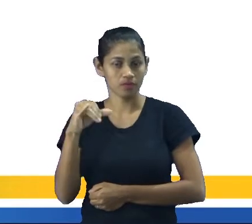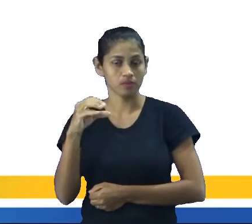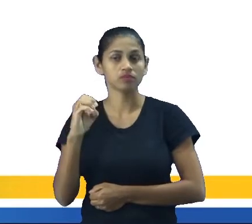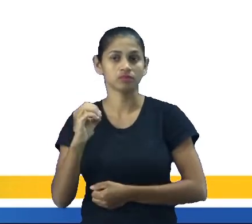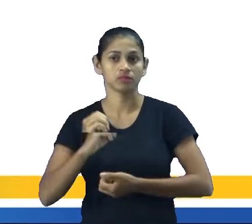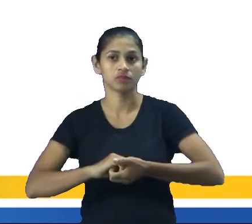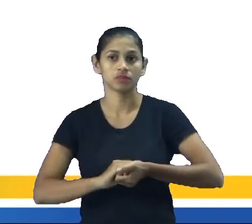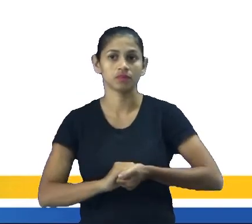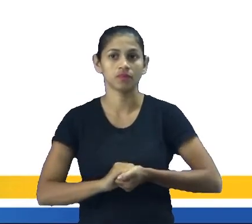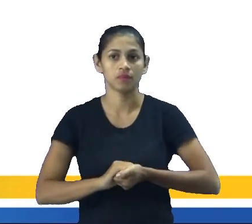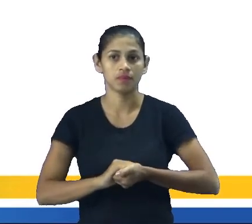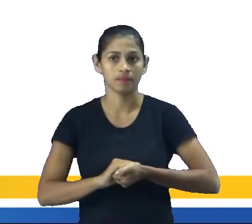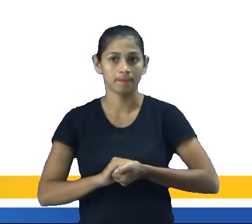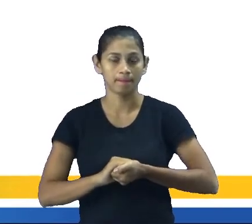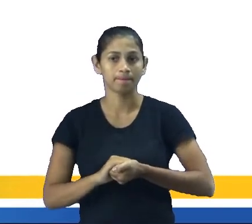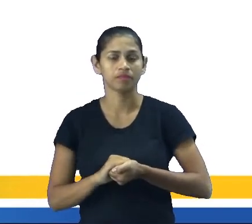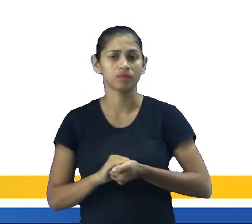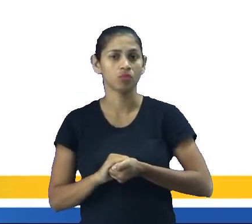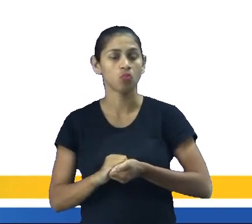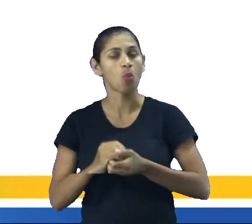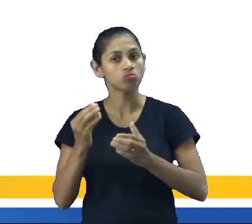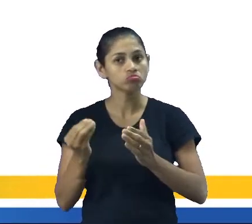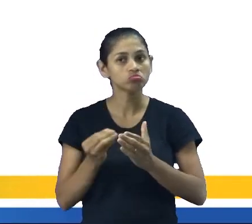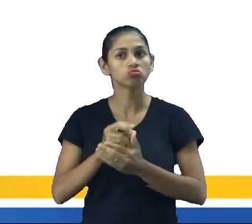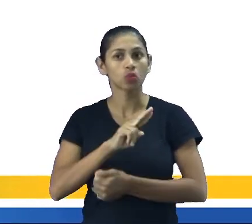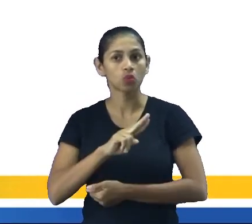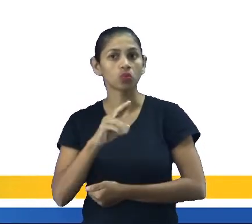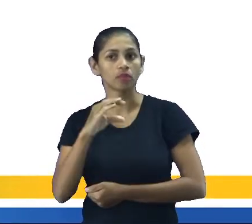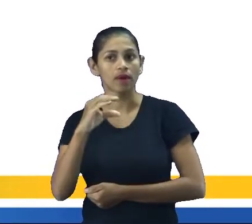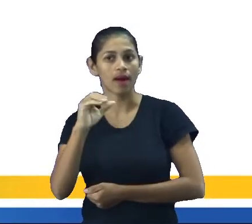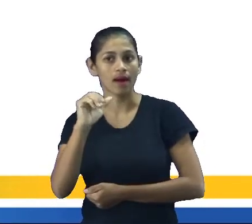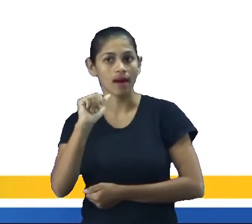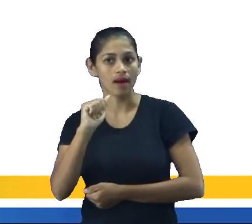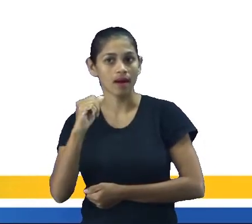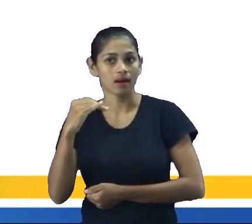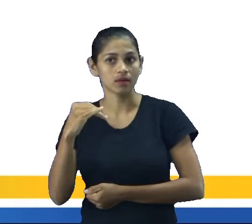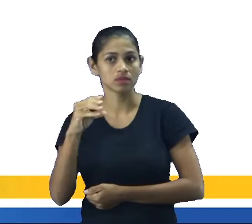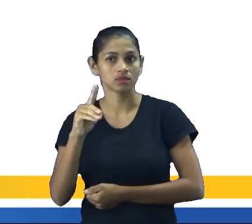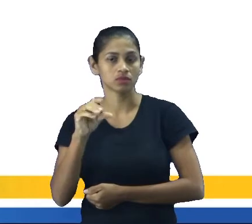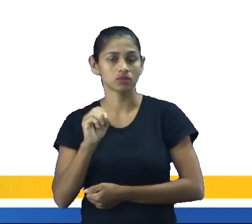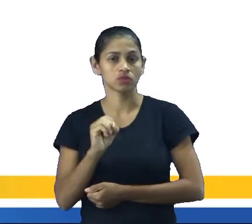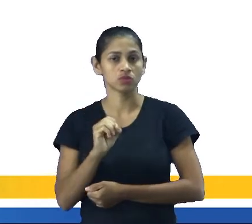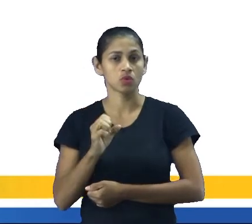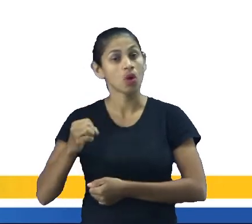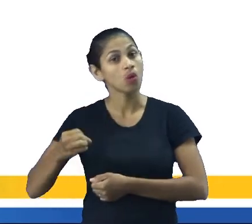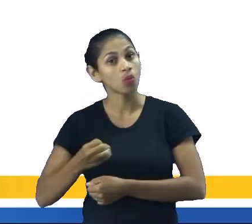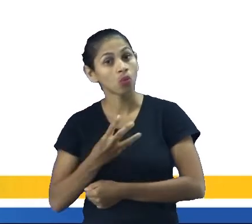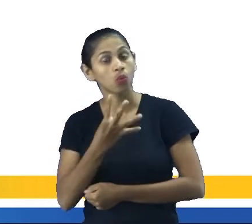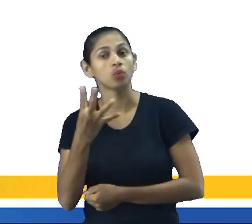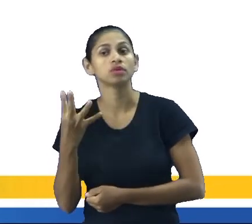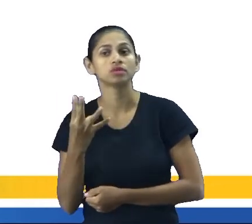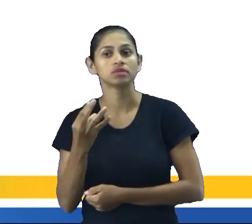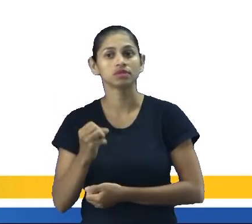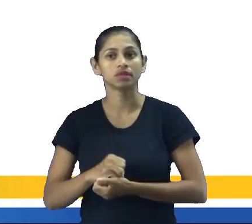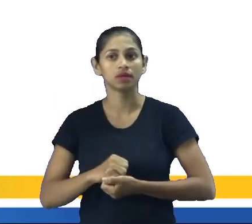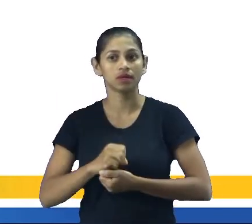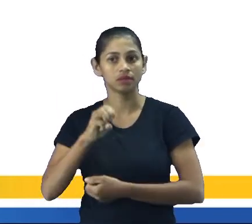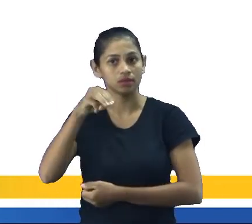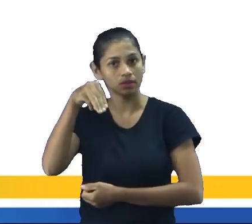Então, a gente coloca ali o ácido, né? Então, a gente começa com o ácido, a quantidade de carbonos, que seria o